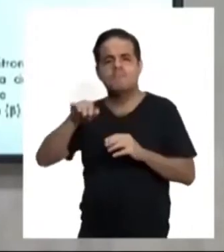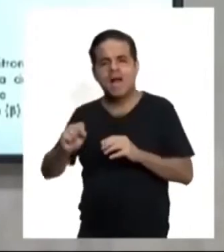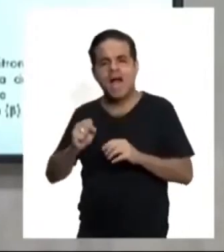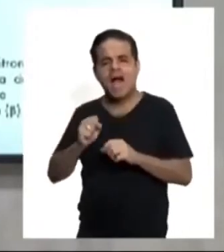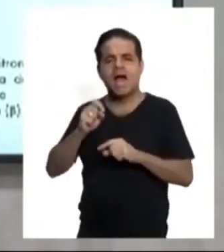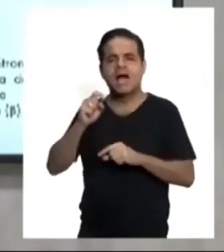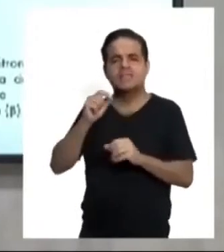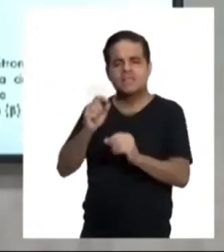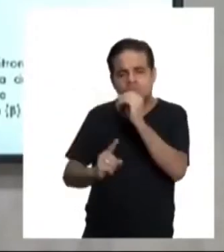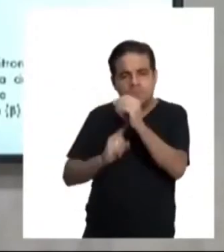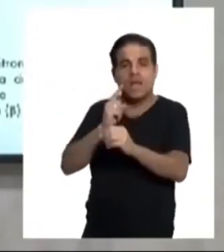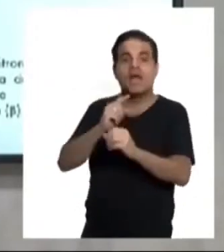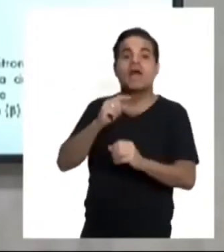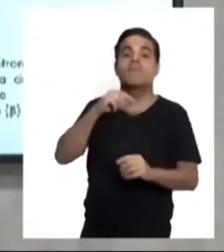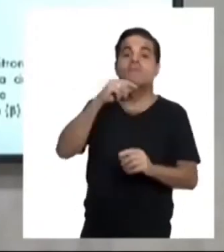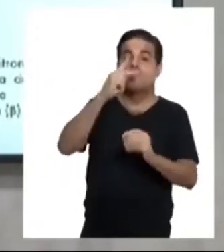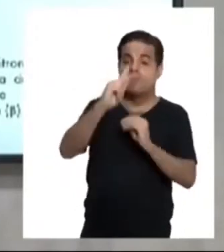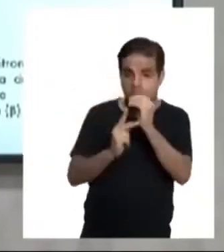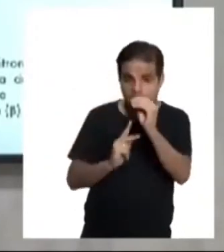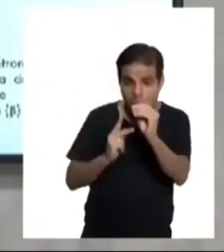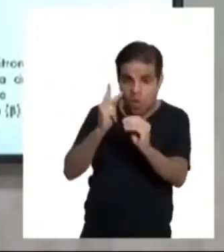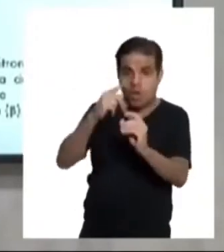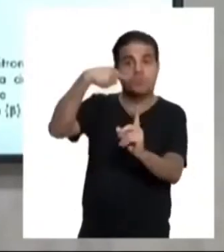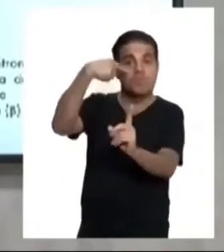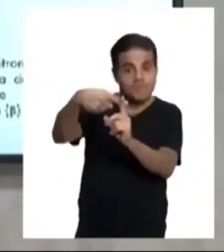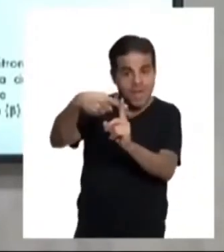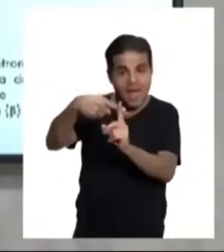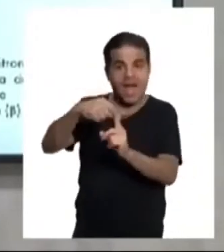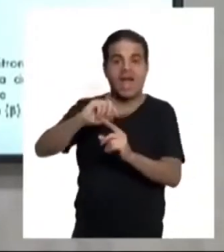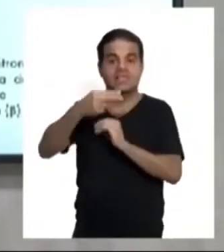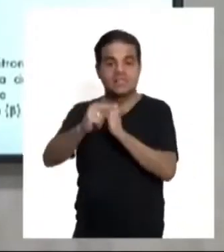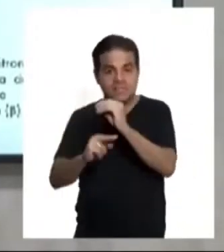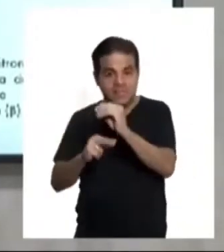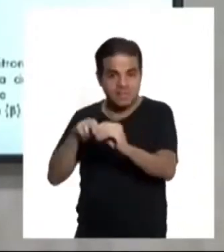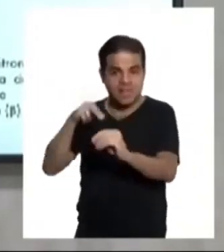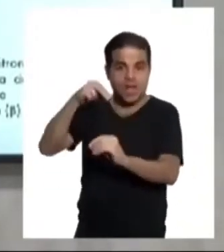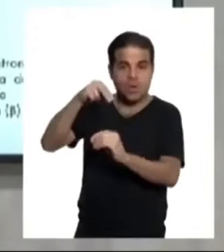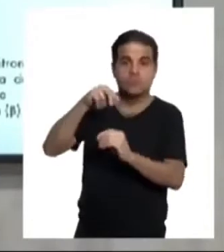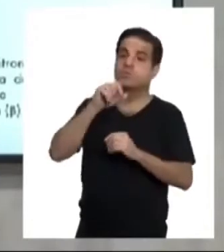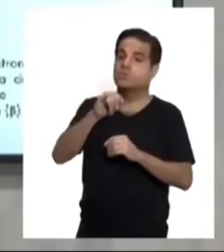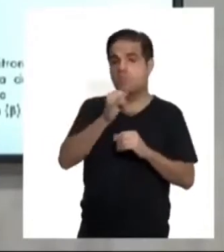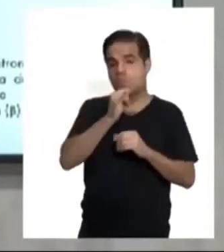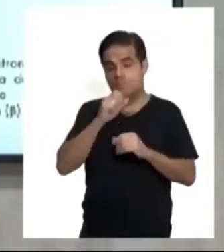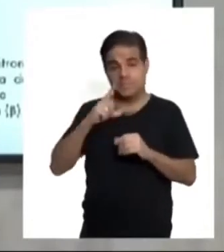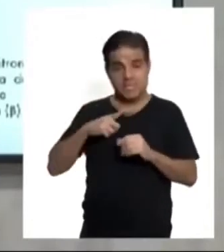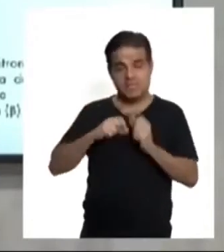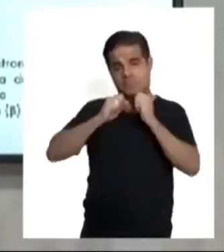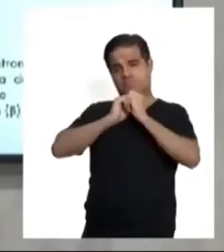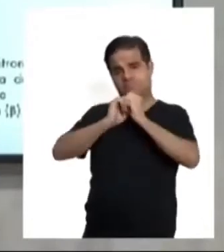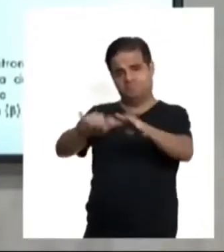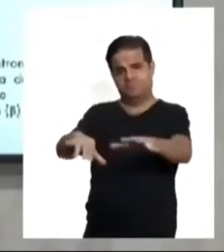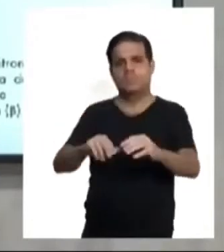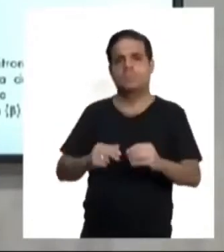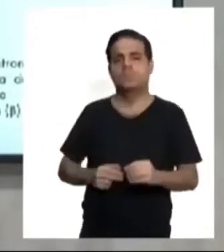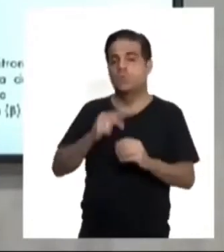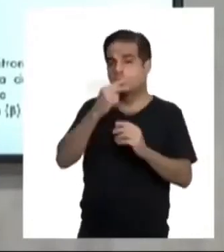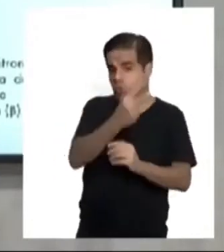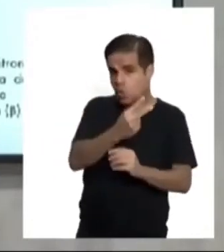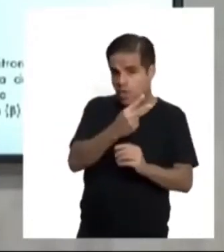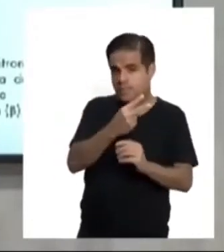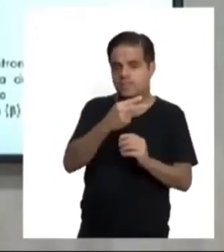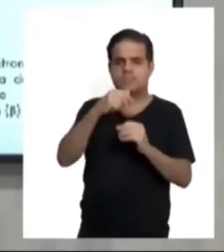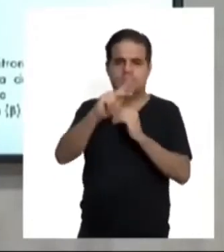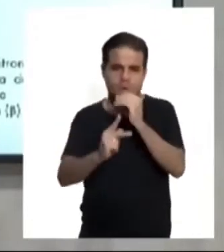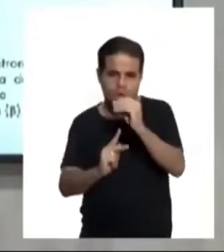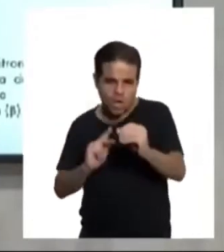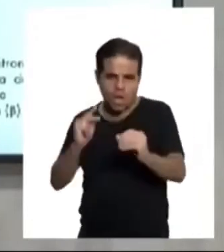É prótons mais nêutrons, né, professor? Isso. Então, se você tem, por exemplo, a emissão de 2 prótons e 2 nêutrons,